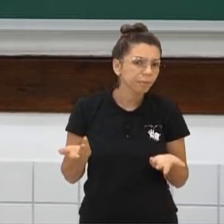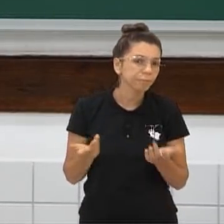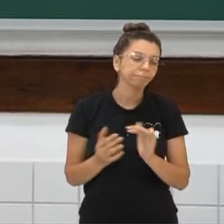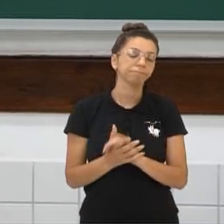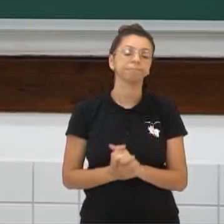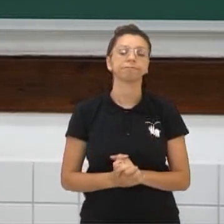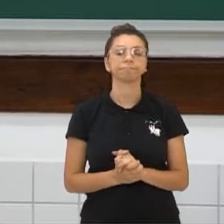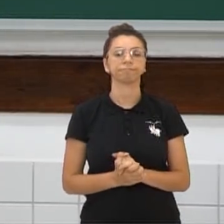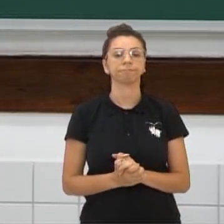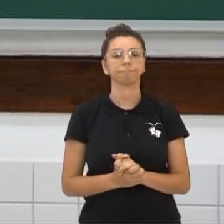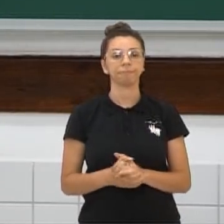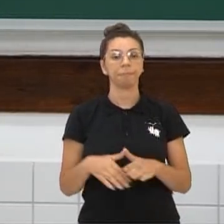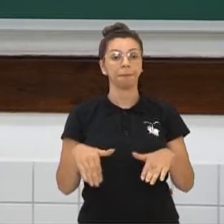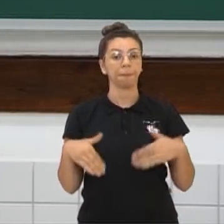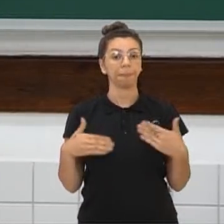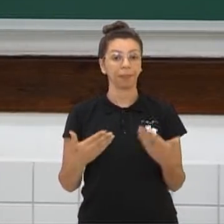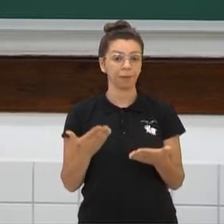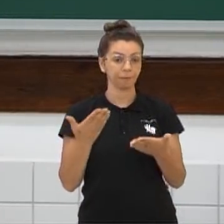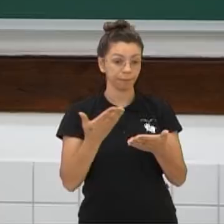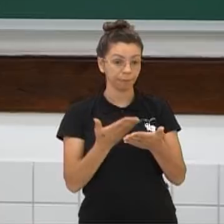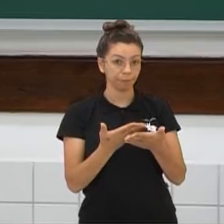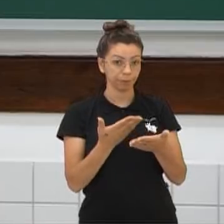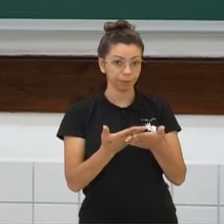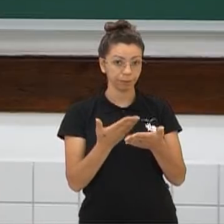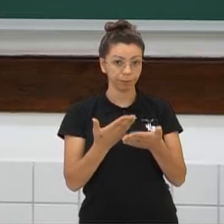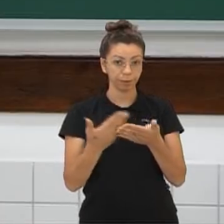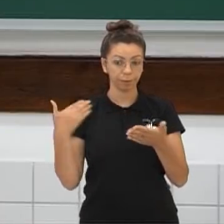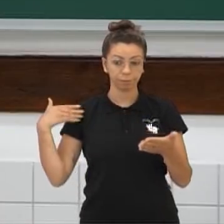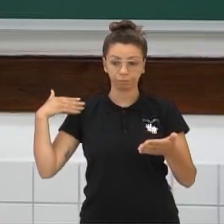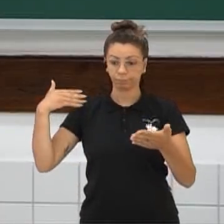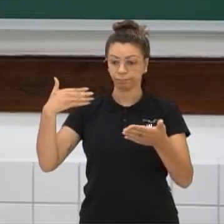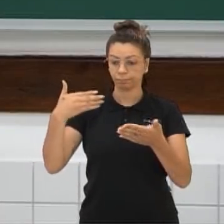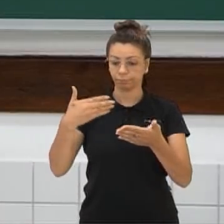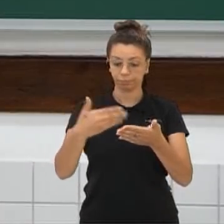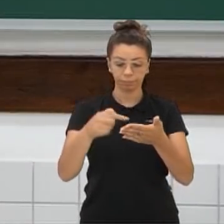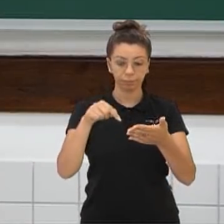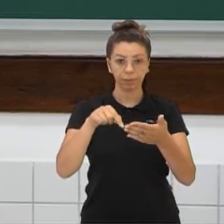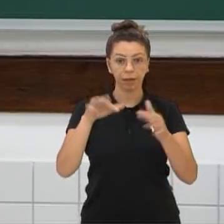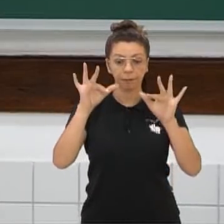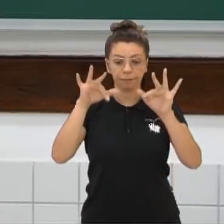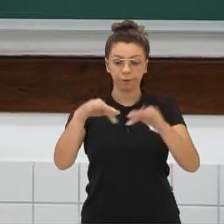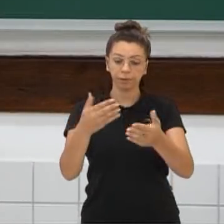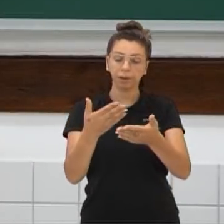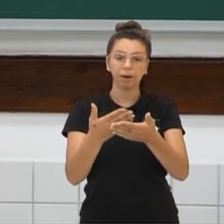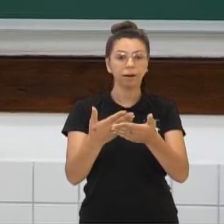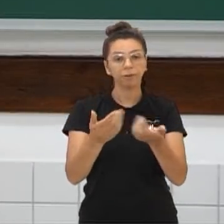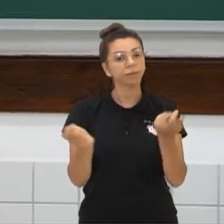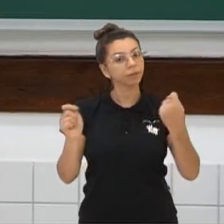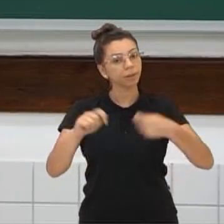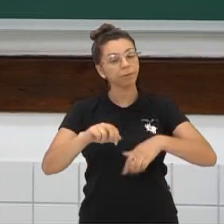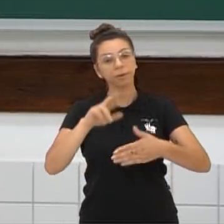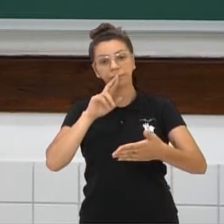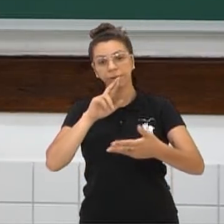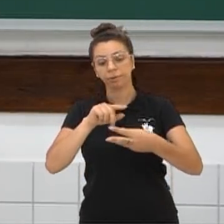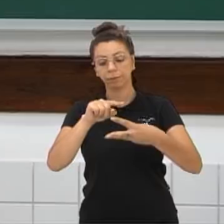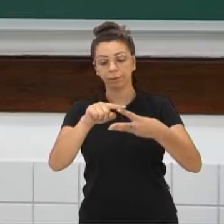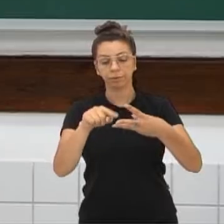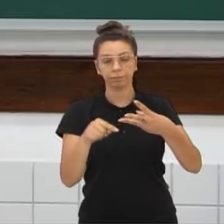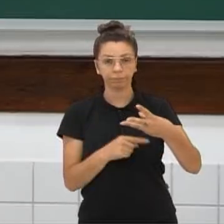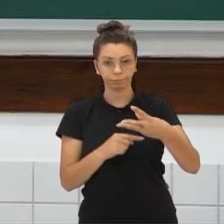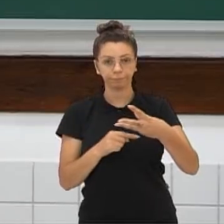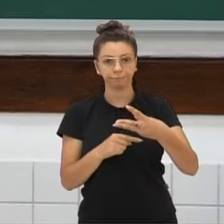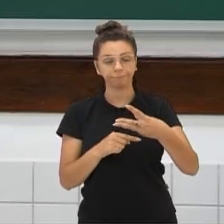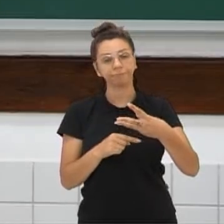gente vai estudar sobre esse assunto durante a aula e no final da aula você vai ser capaz de responder aí essas três questões.